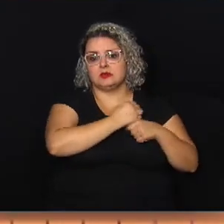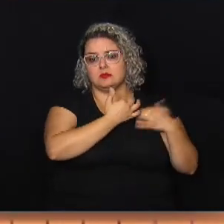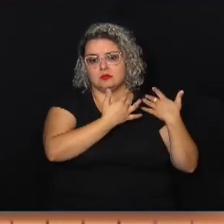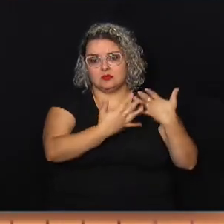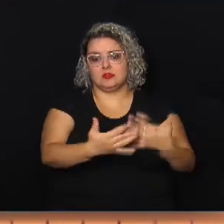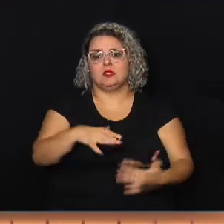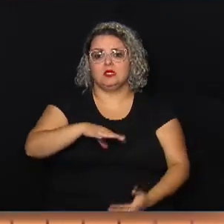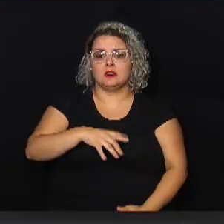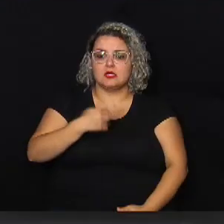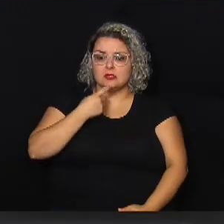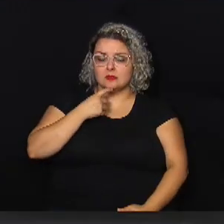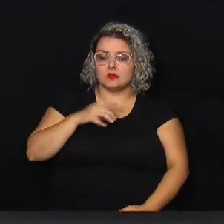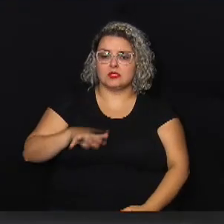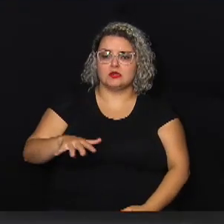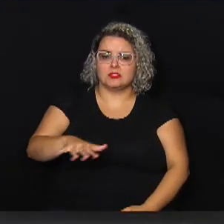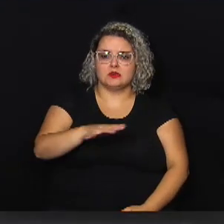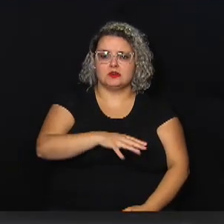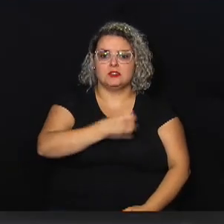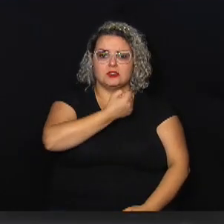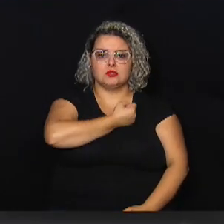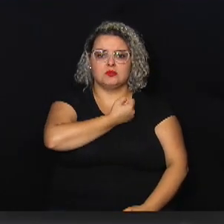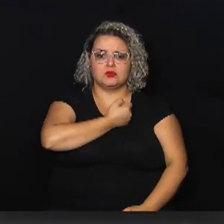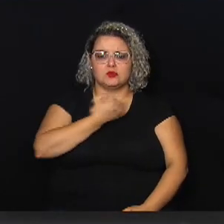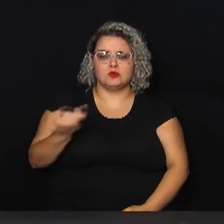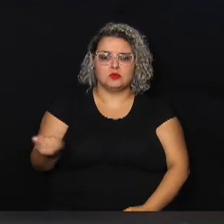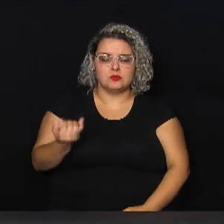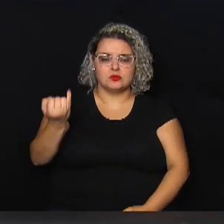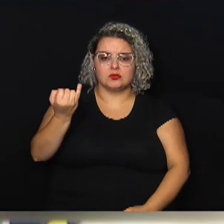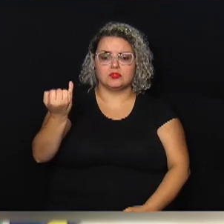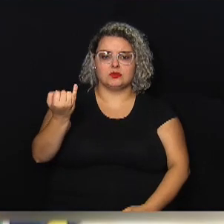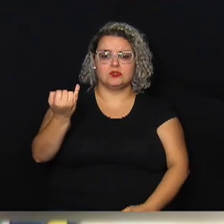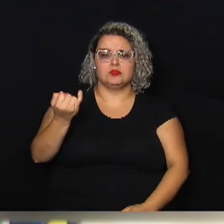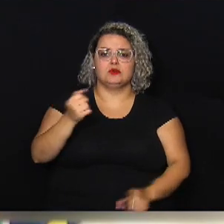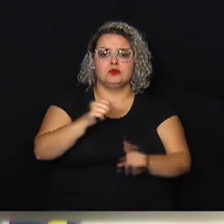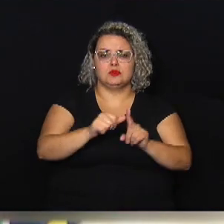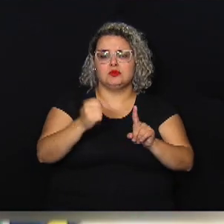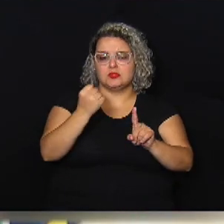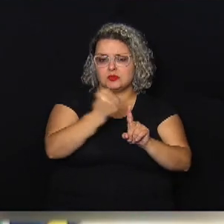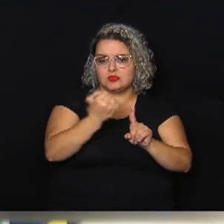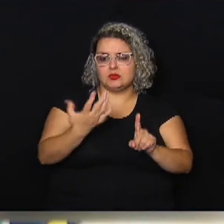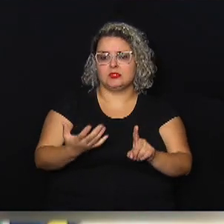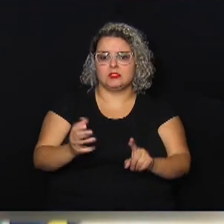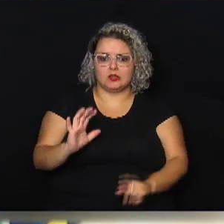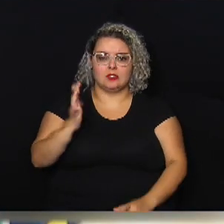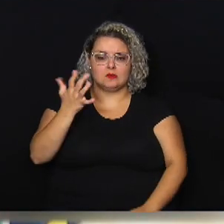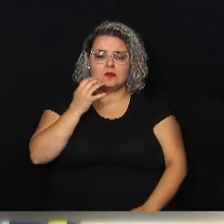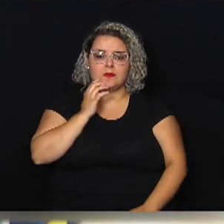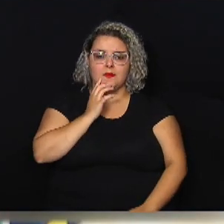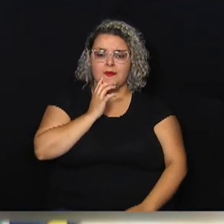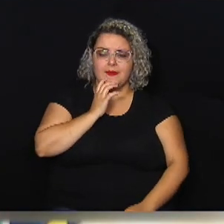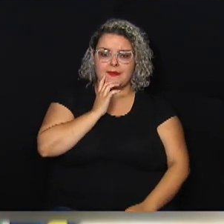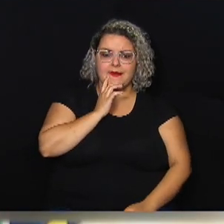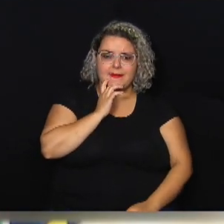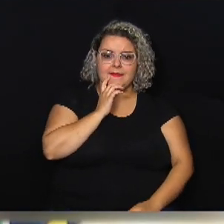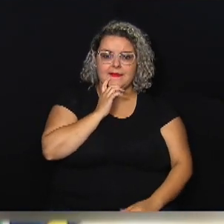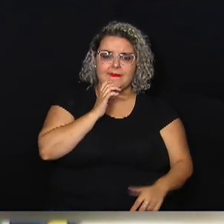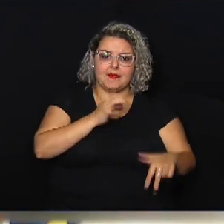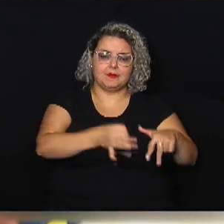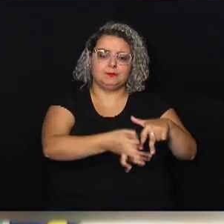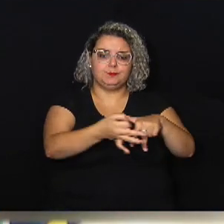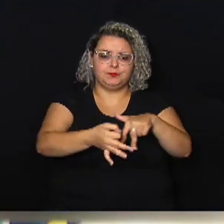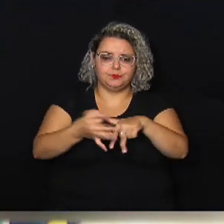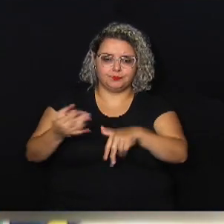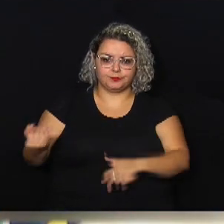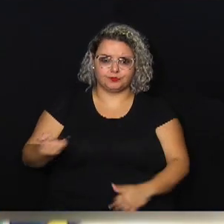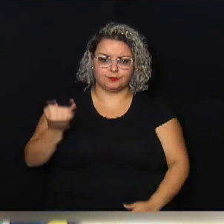região, além dos números expressivos de casos de feminicídio. Também nós tivemos depoimentos aqui importantes